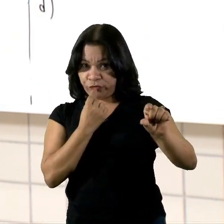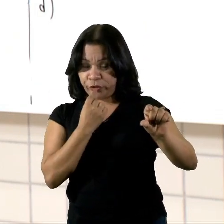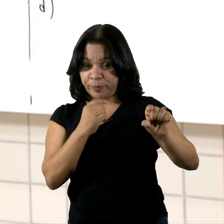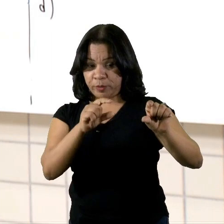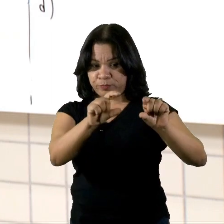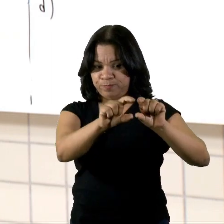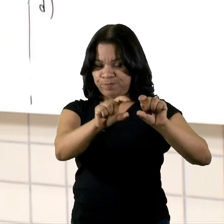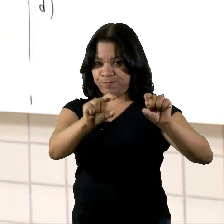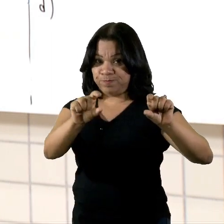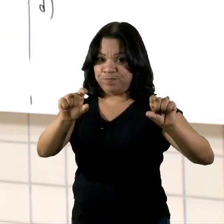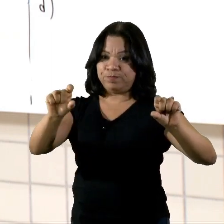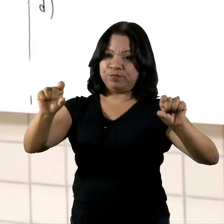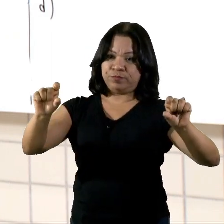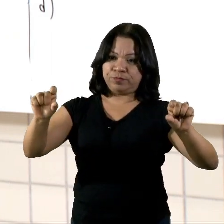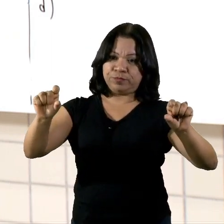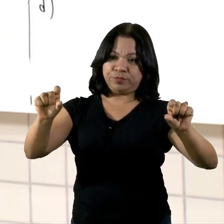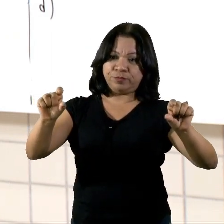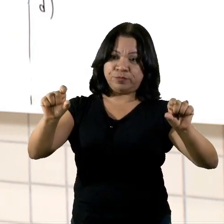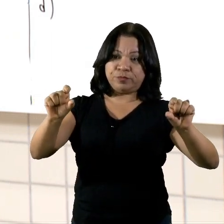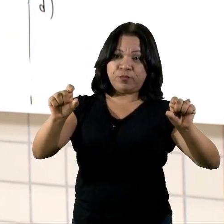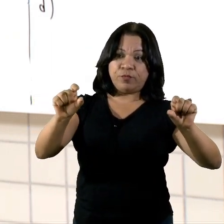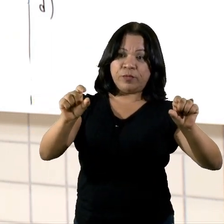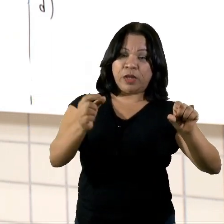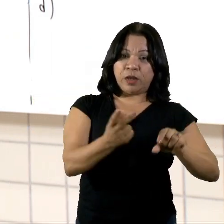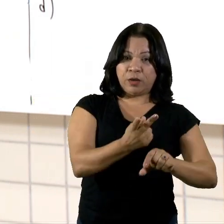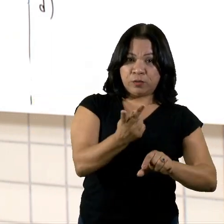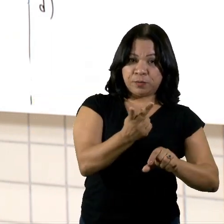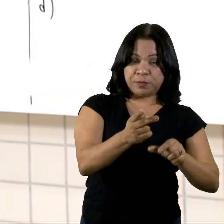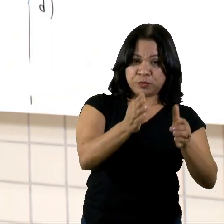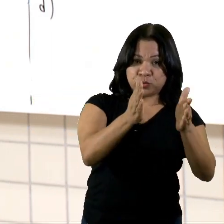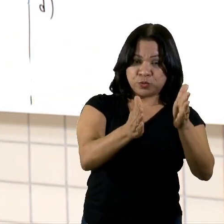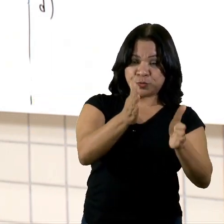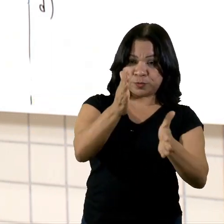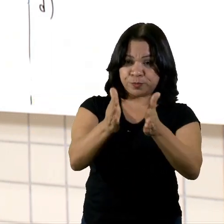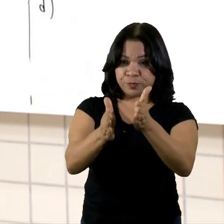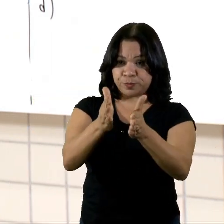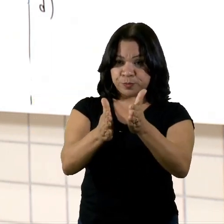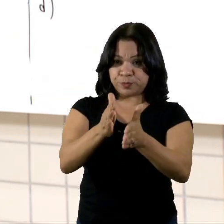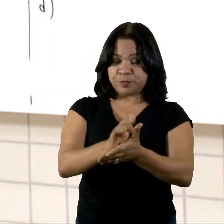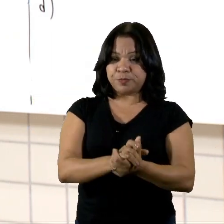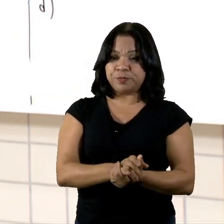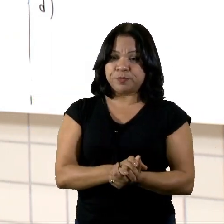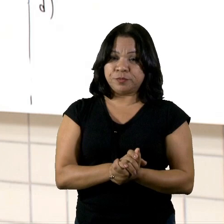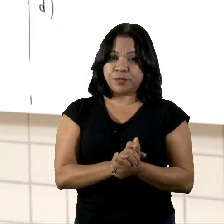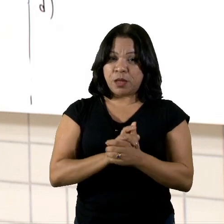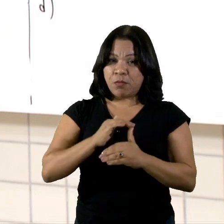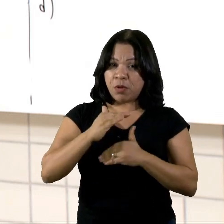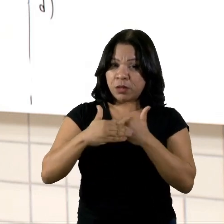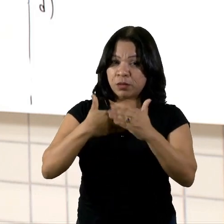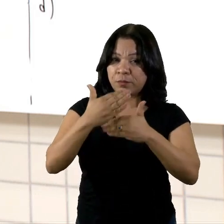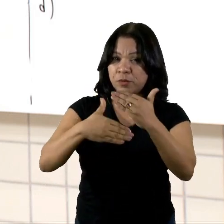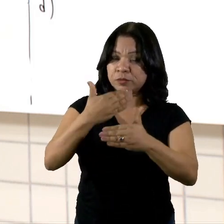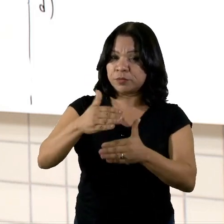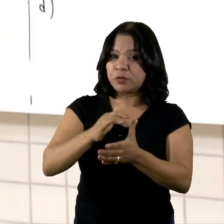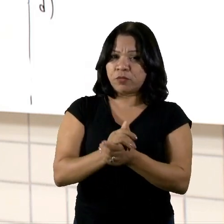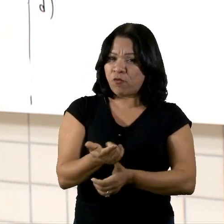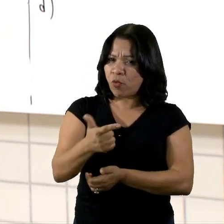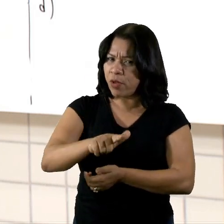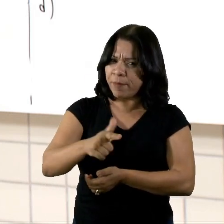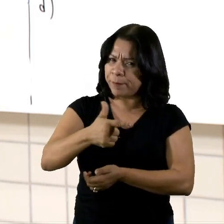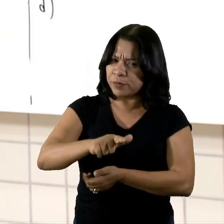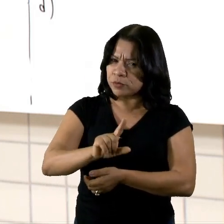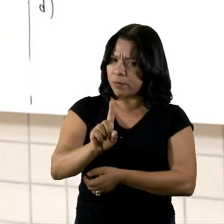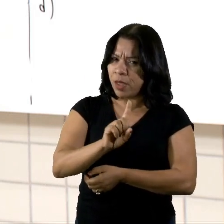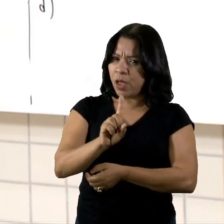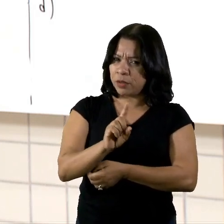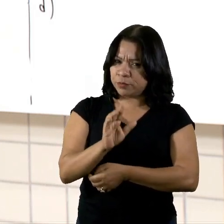dois termos que a princípio só tinha a parte literal. Só que no desenrolar das nossas atividades aqui, eu não vou mais repetir isso, tá? Para